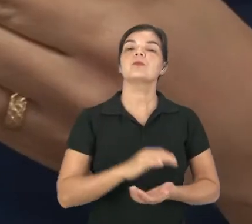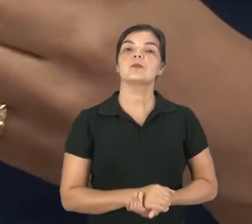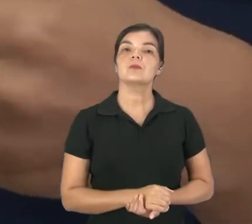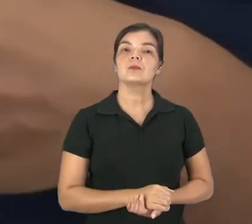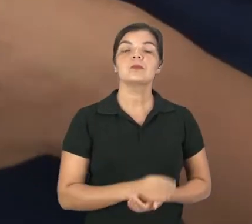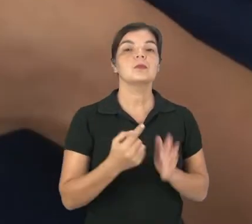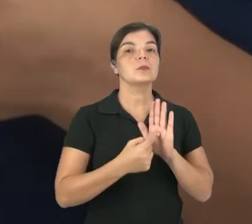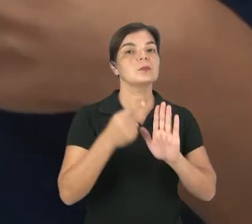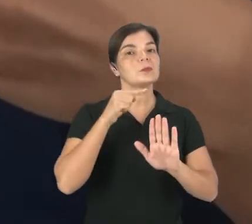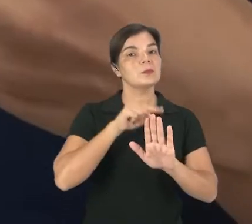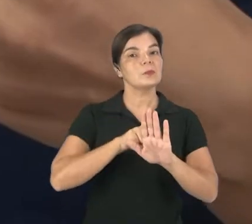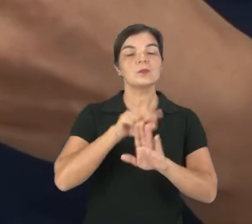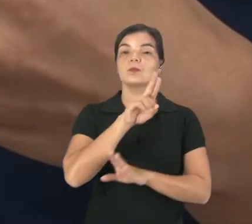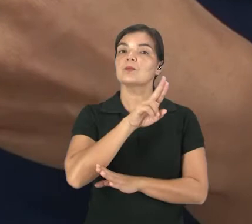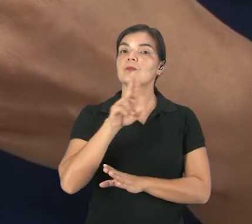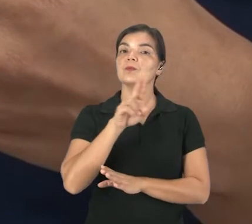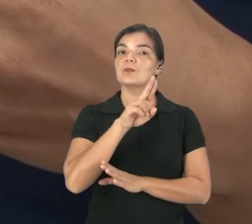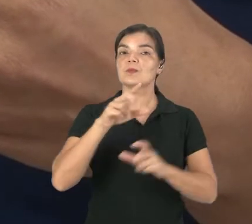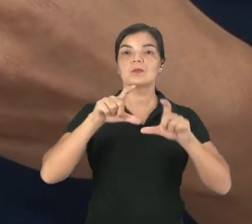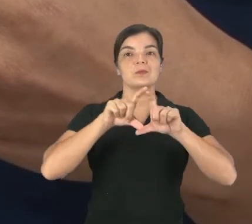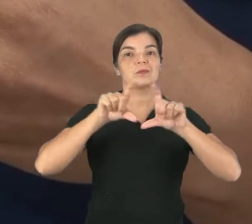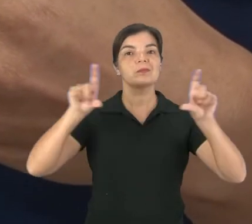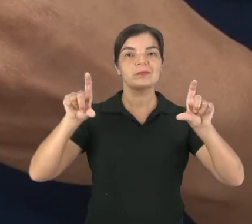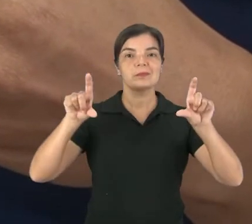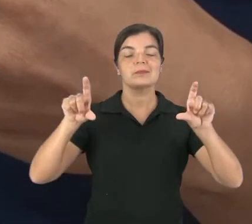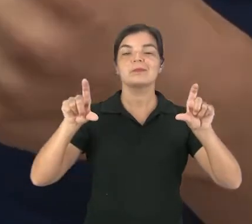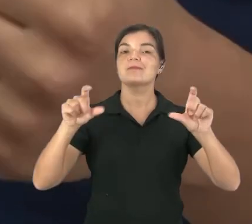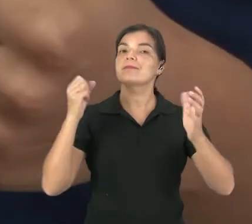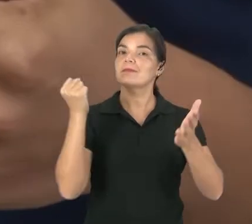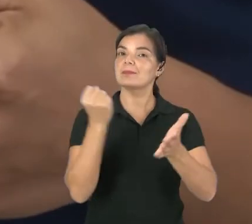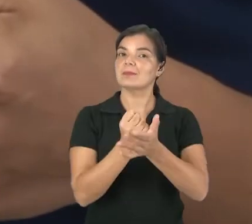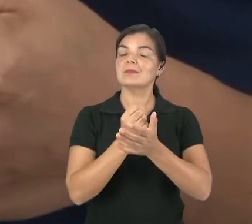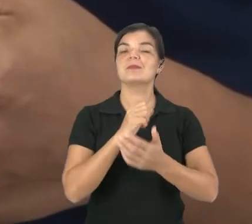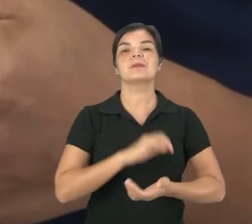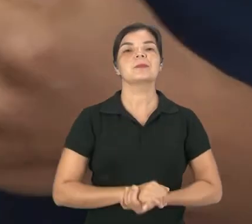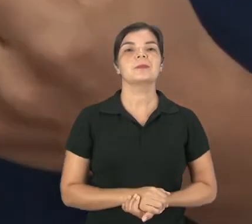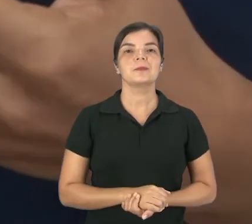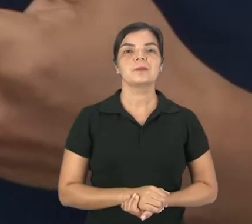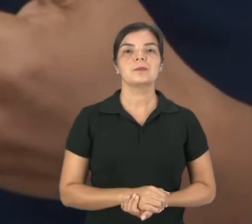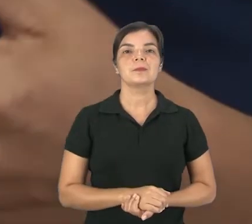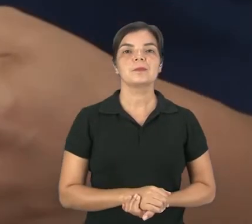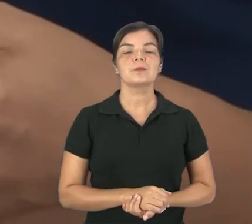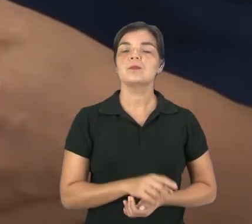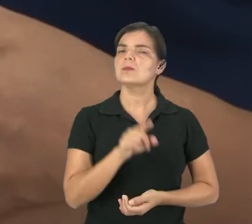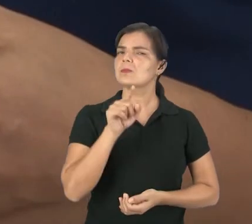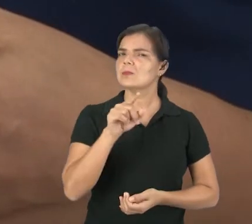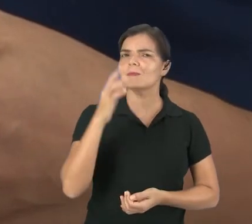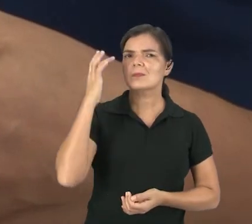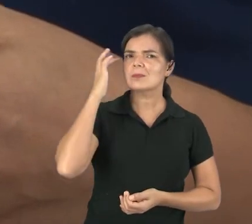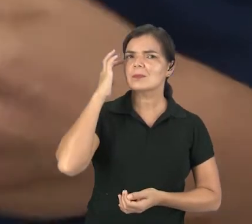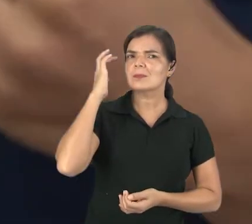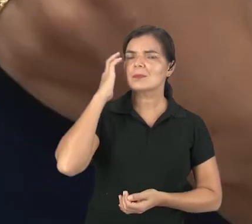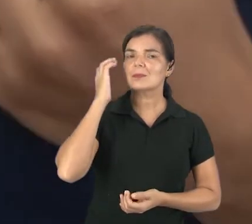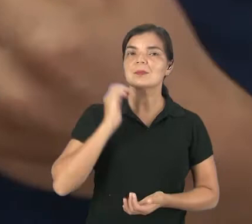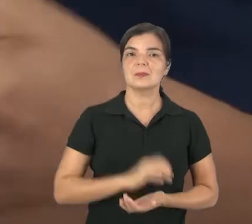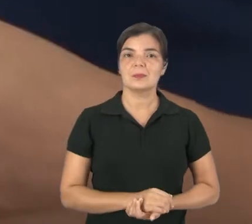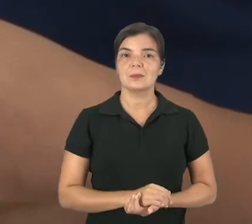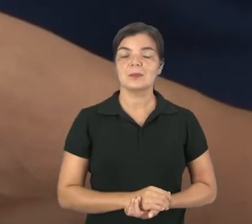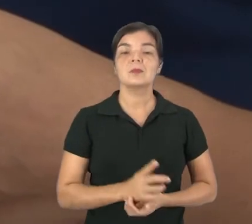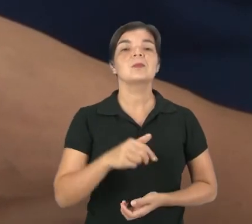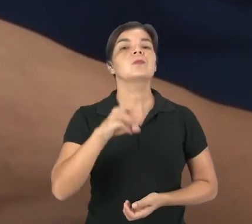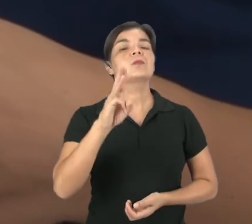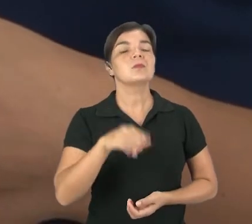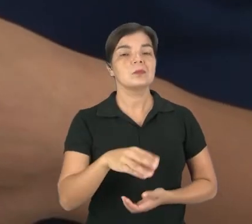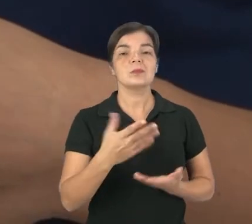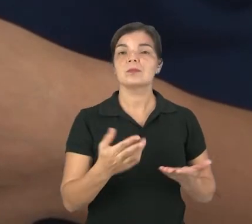temos lá atrás o nome bem grande da marca, não é mesmo? Muito bem. E o que vocês acham? Para quem